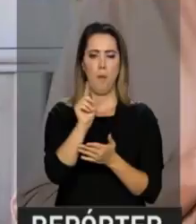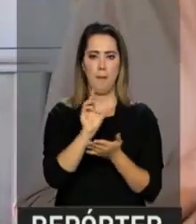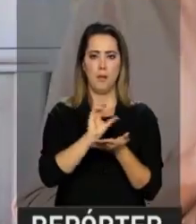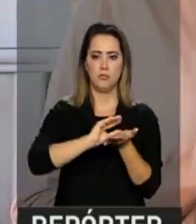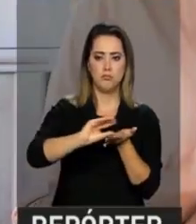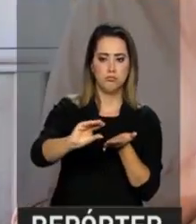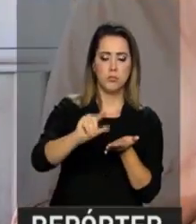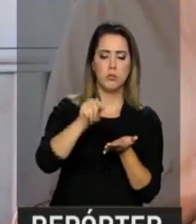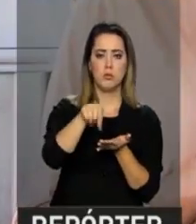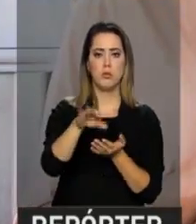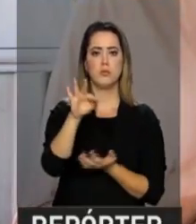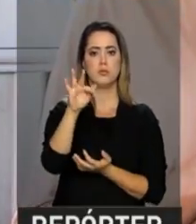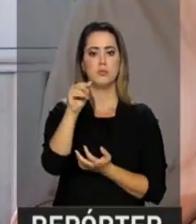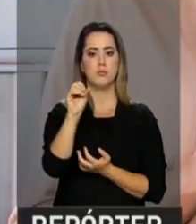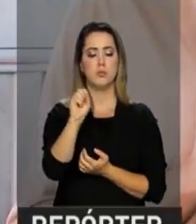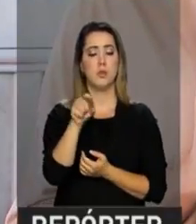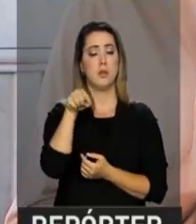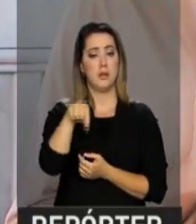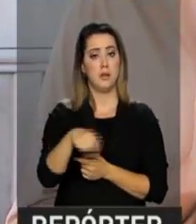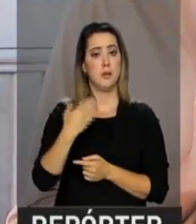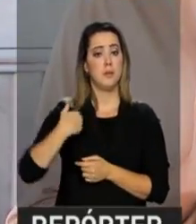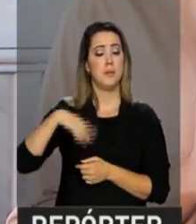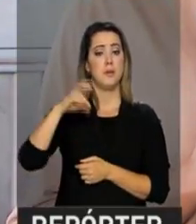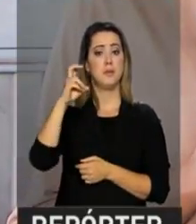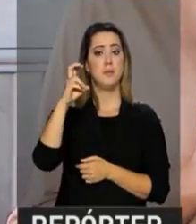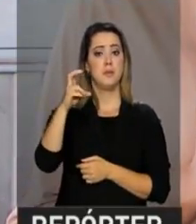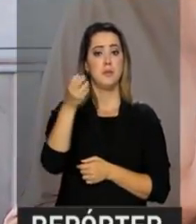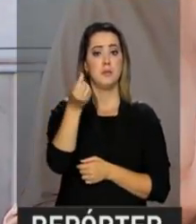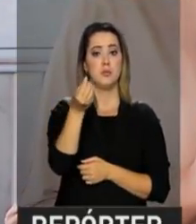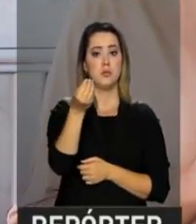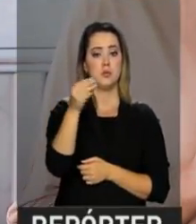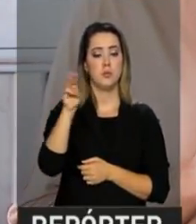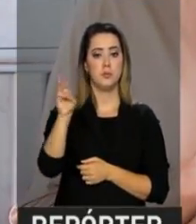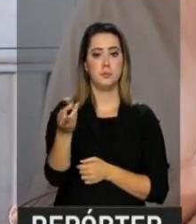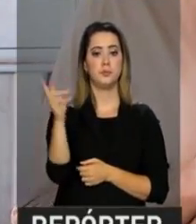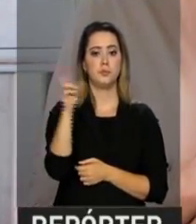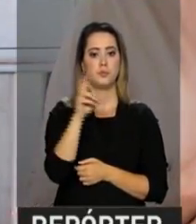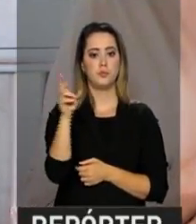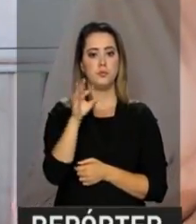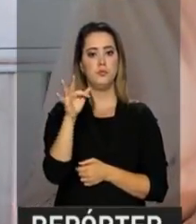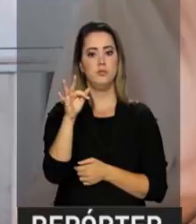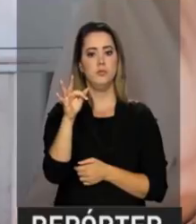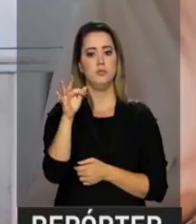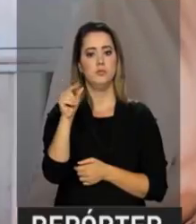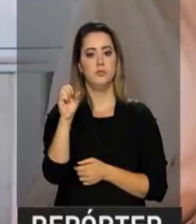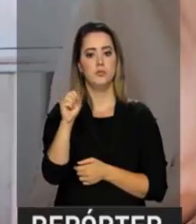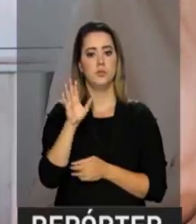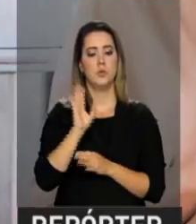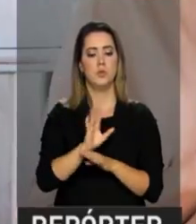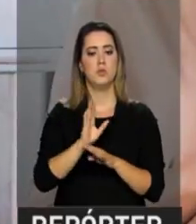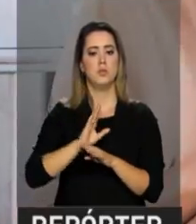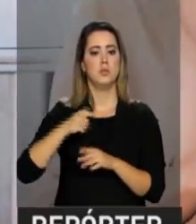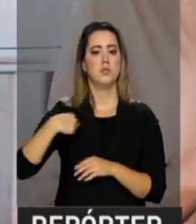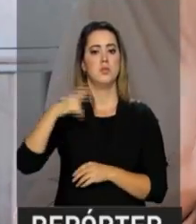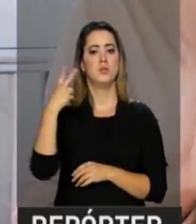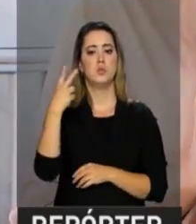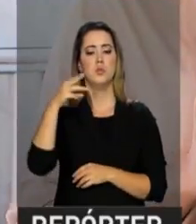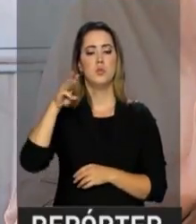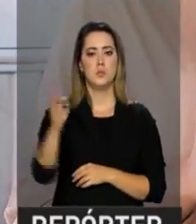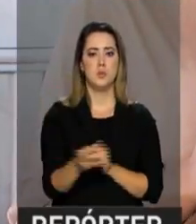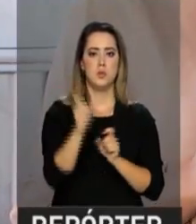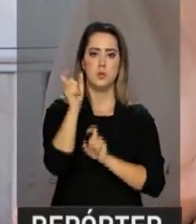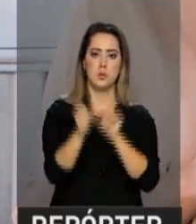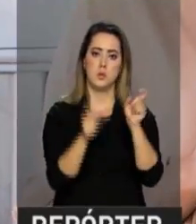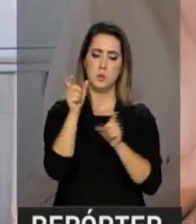FGTS. Nessa aqui, por exemplo, foram investidos mais de 560 milhões de reais do fundo, o que beneficiou cerca de 2 milhões e meio